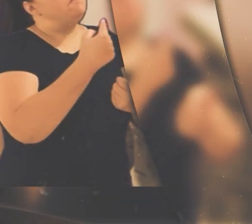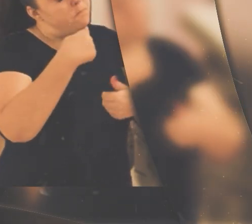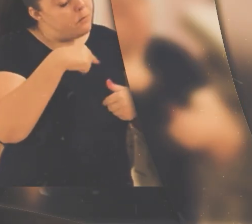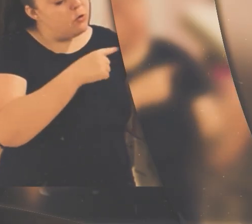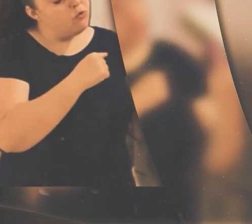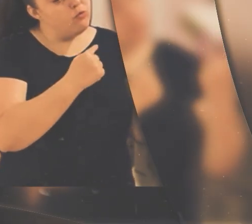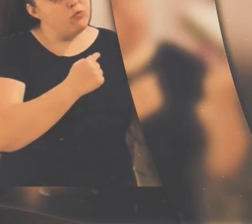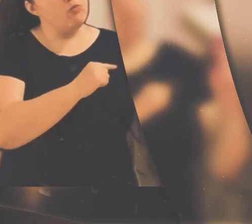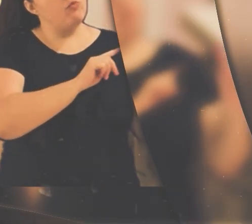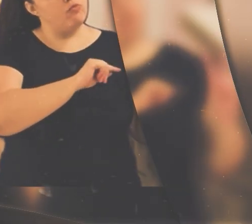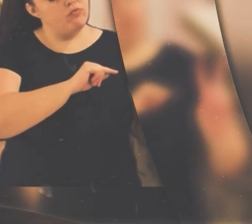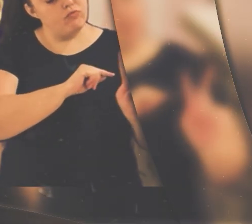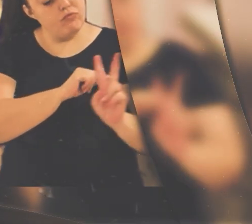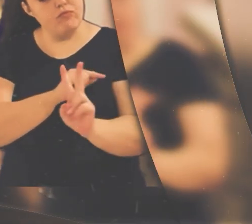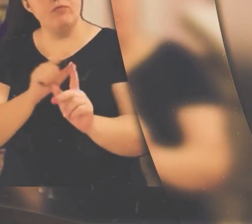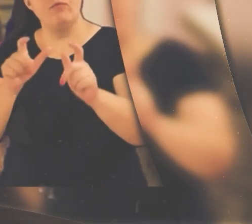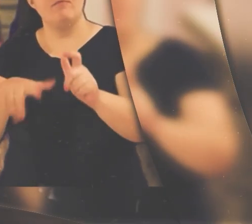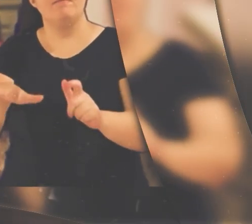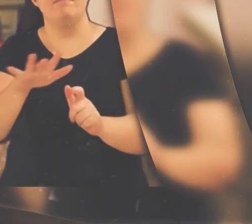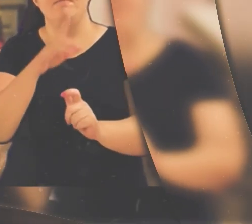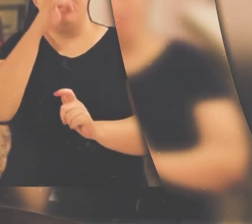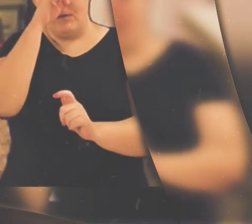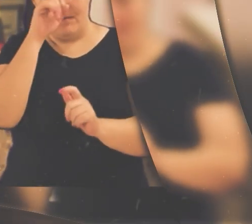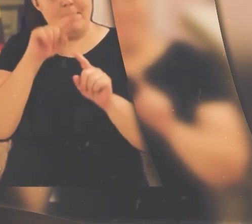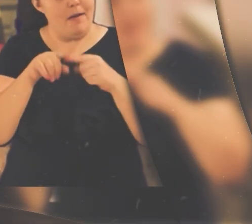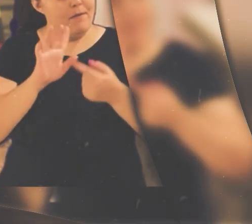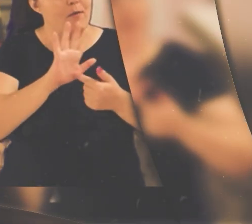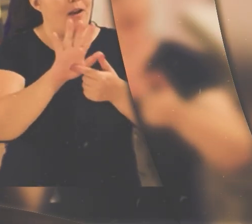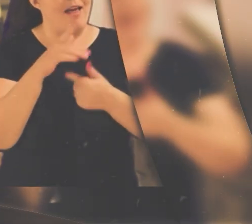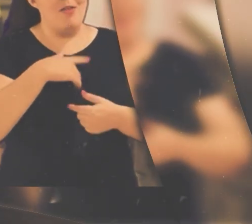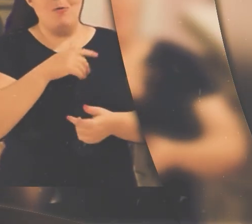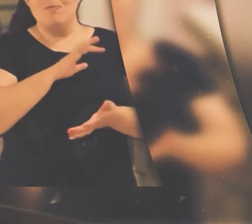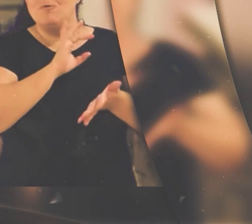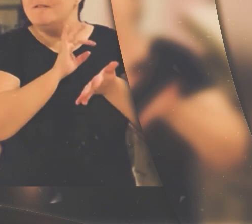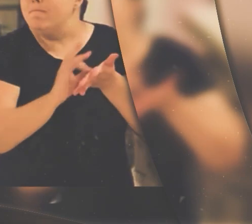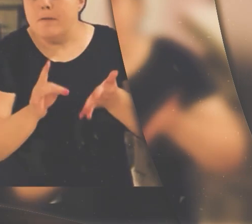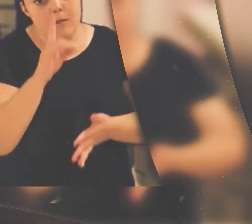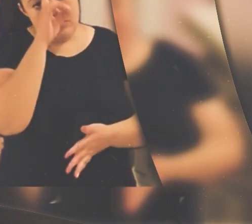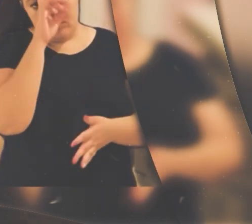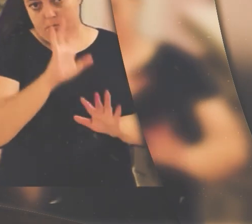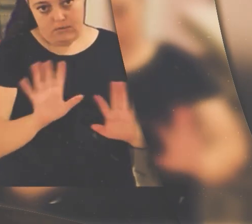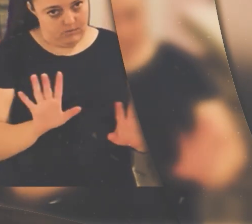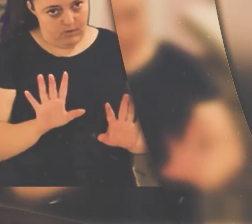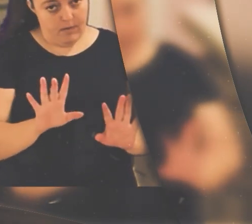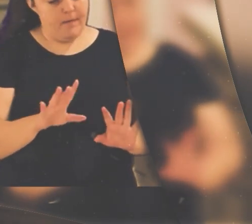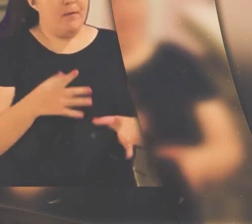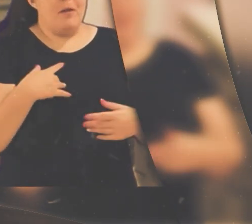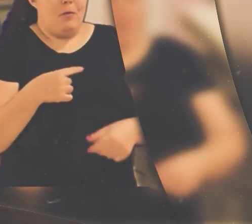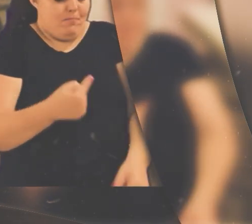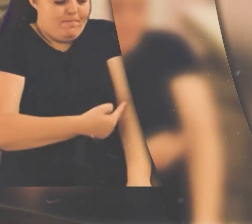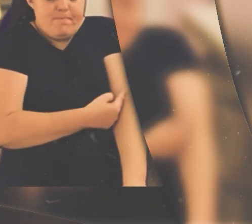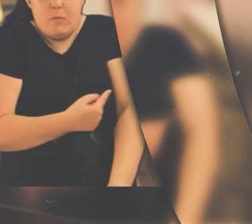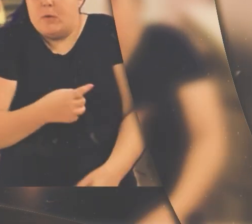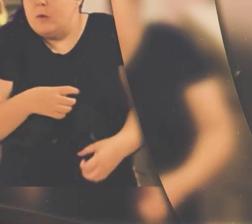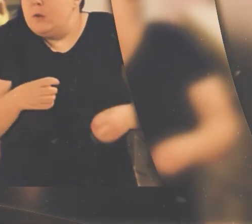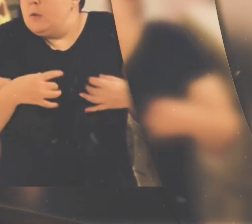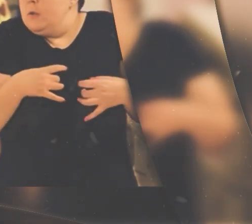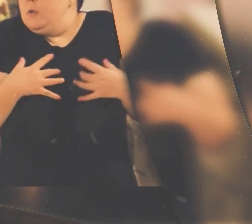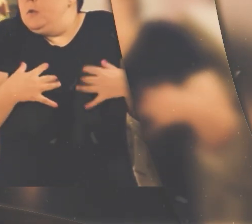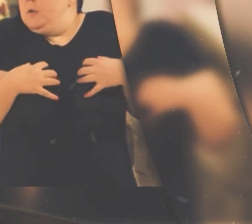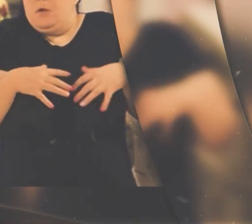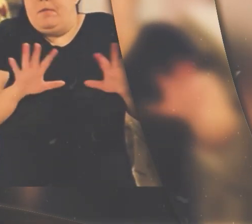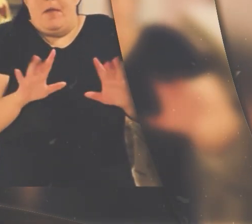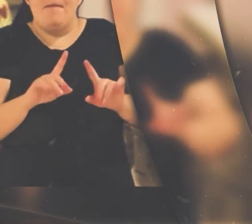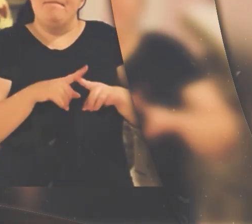ir ao hospital. Sou sincera em dizer para você que na realidade eu detesto hospital, tenho medo de agulhas,